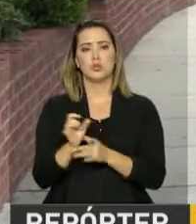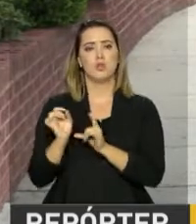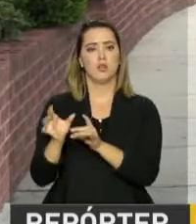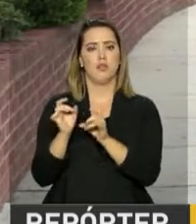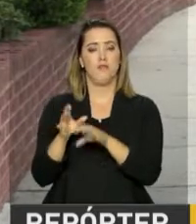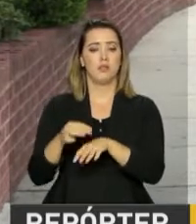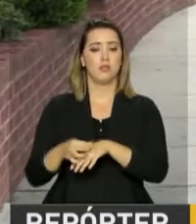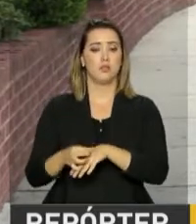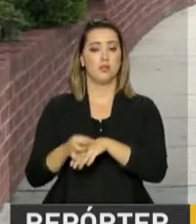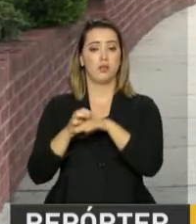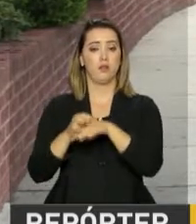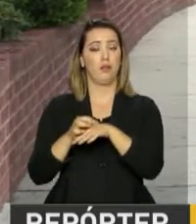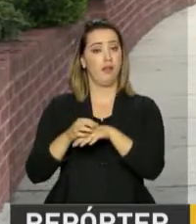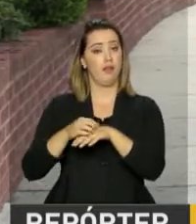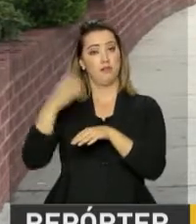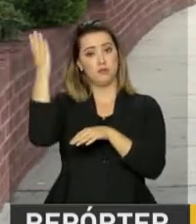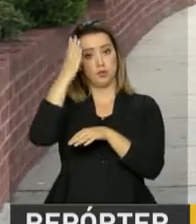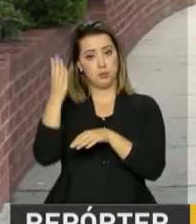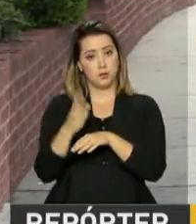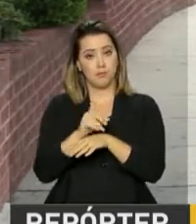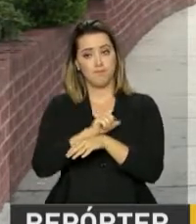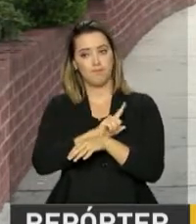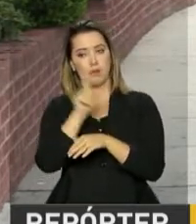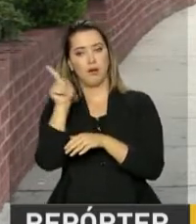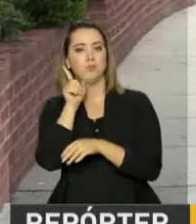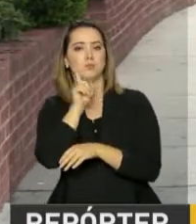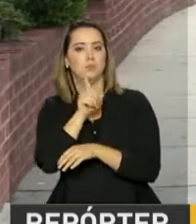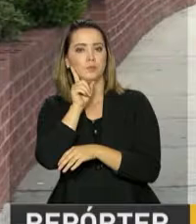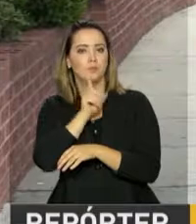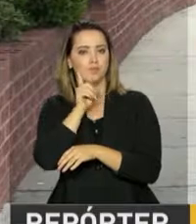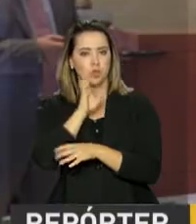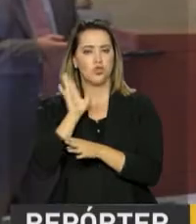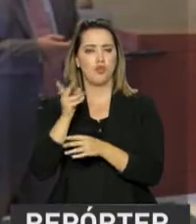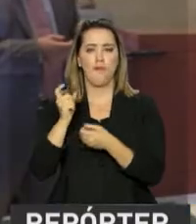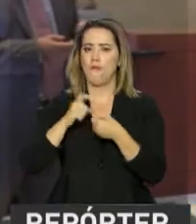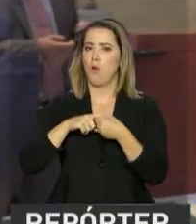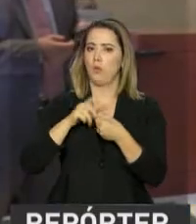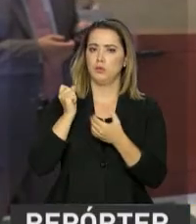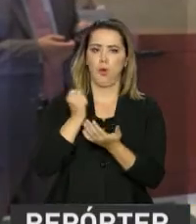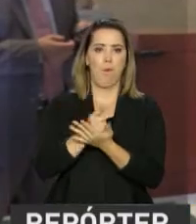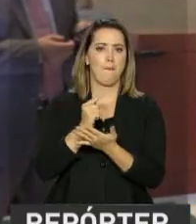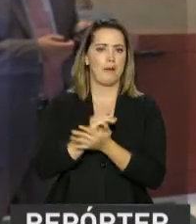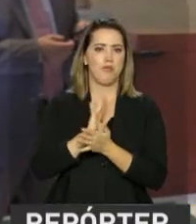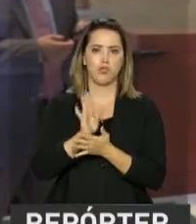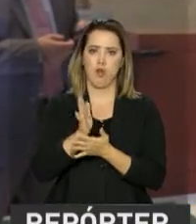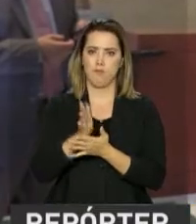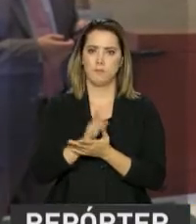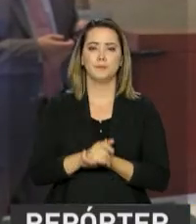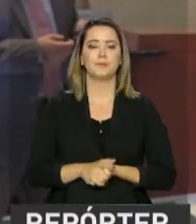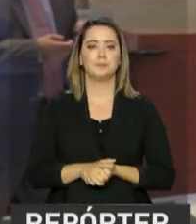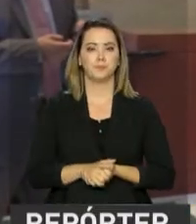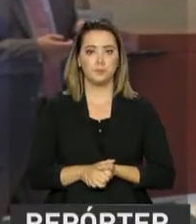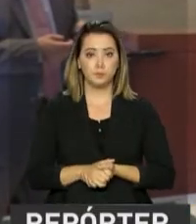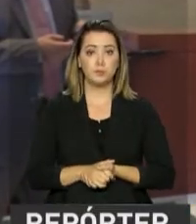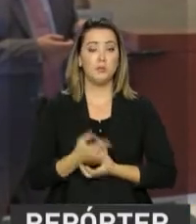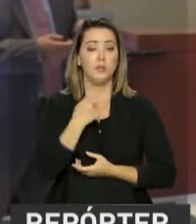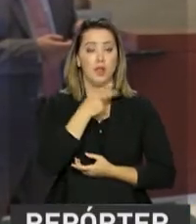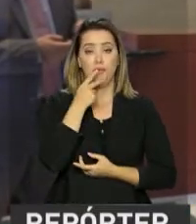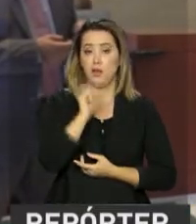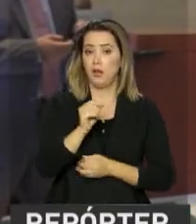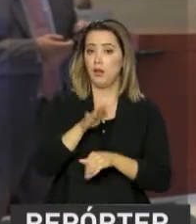de carne brasileira aos estados unidos deve ser retomada em breve as conversas são conversas muito boas elas evoluíram